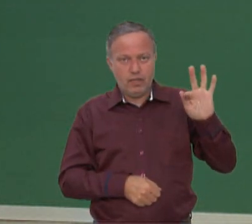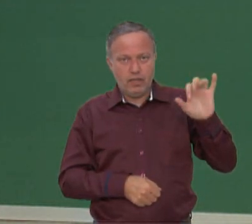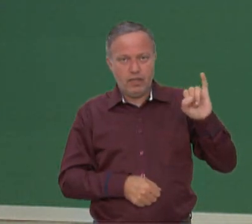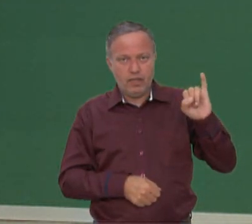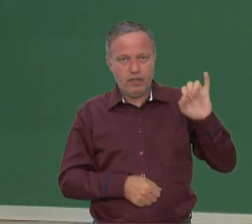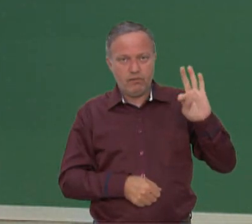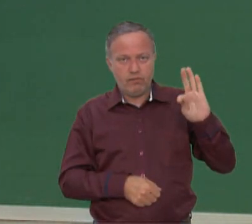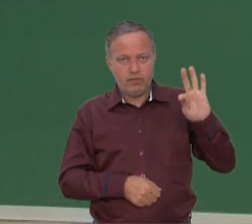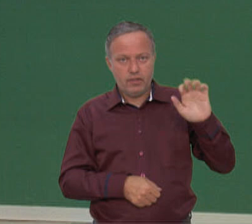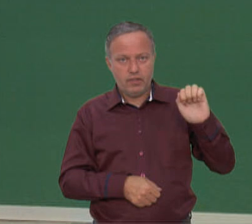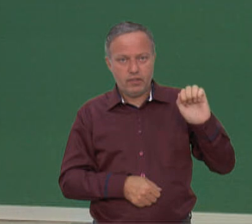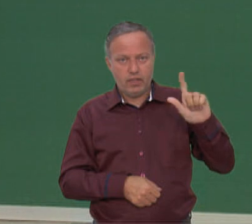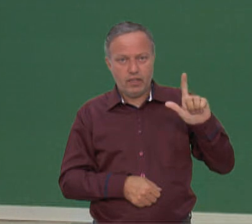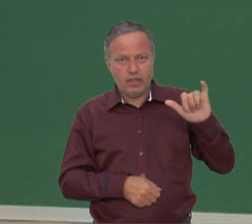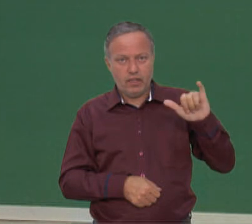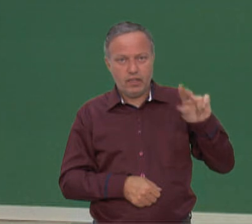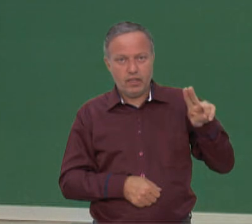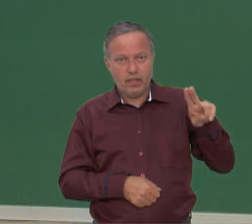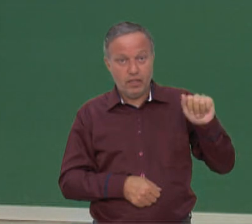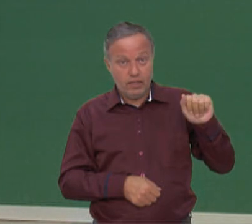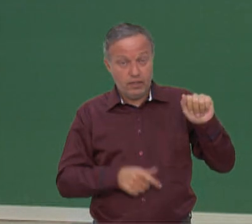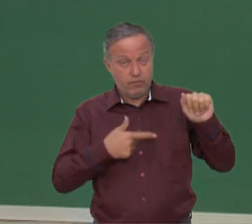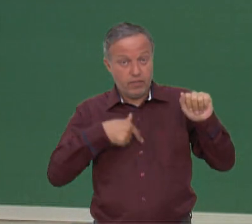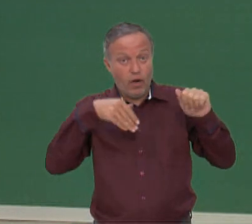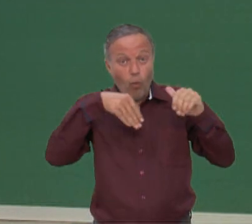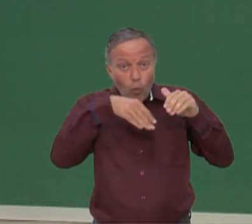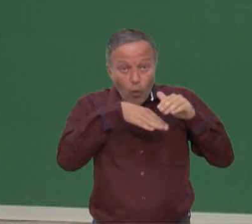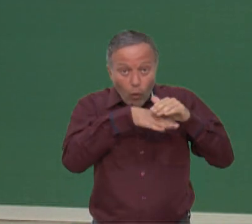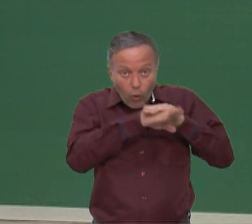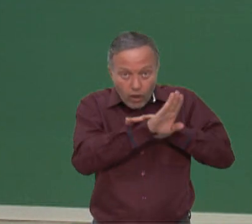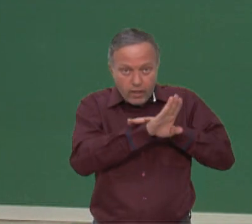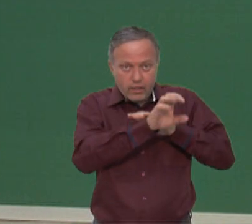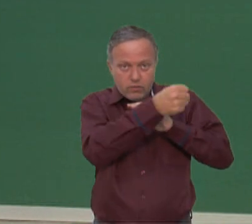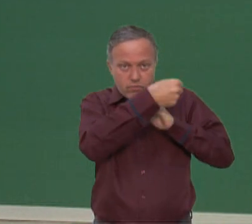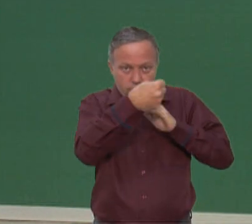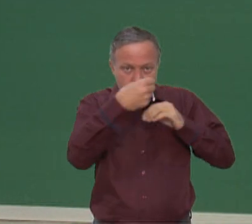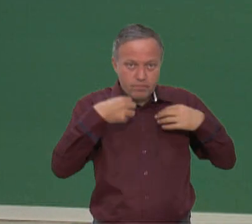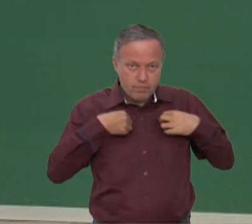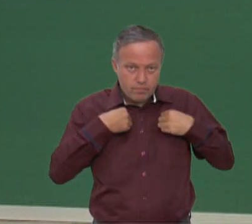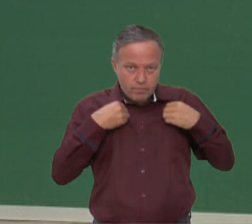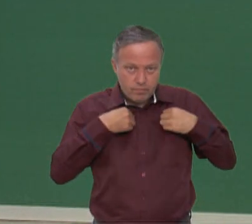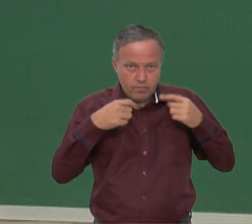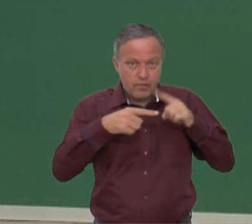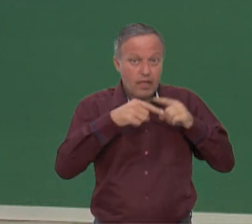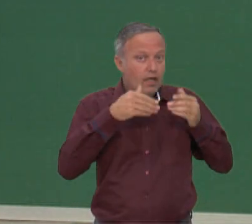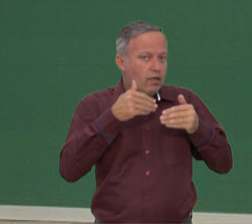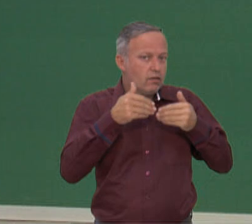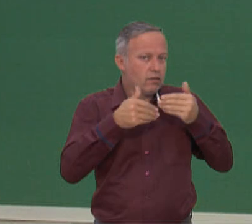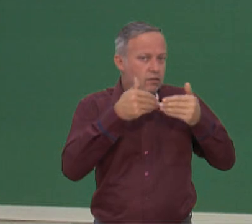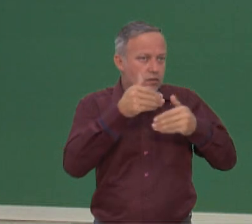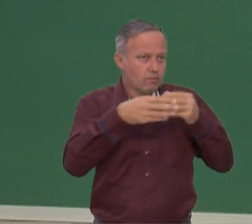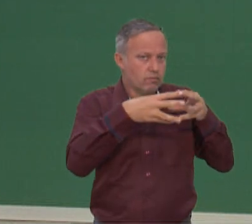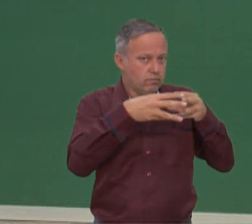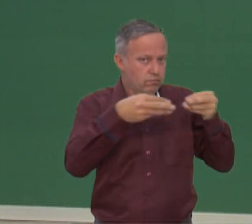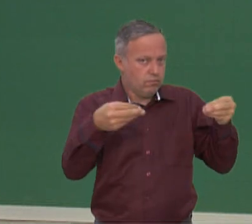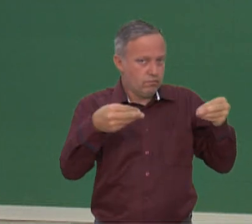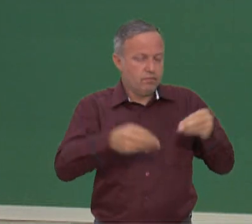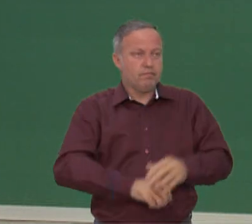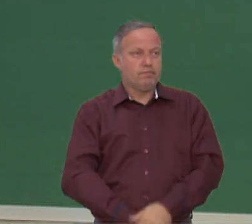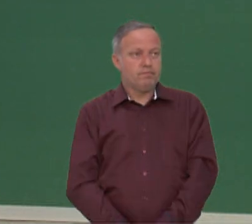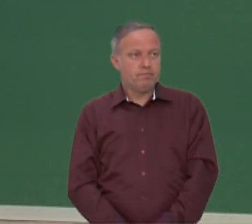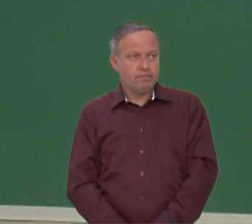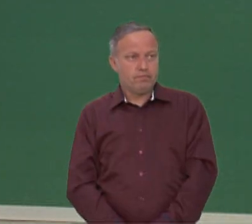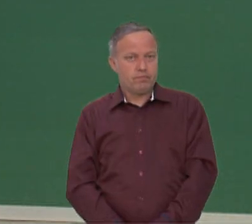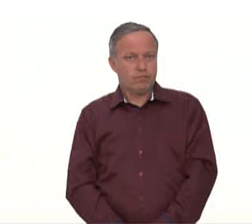sólido diretamente para o estado gasoso, ok? Então atenção em alguns componentes aqui. Bom, então aqui ó, um exercício para vocês, vamos fazer a